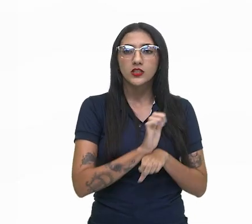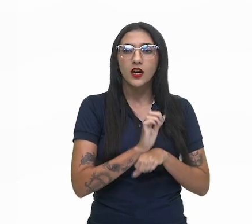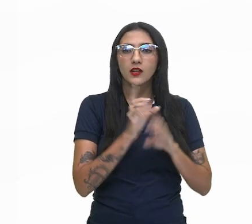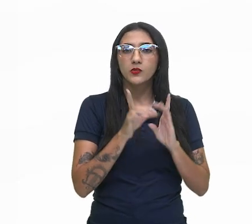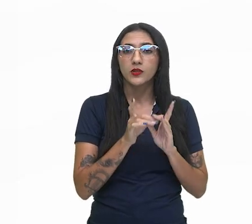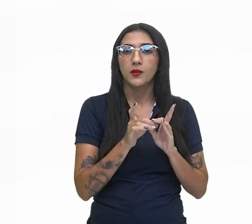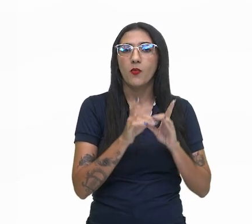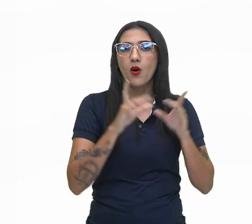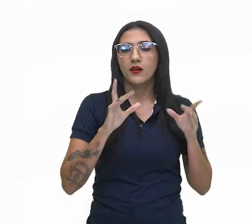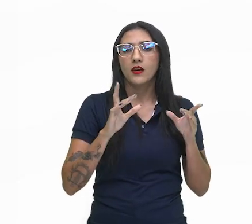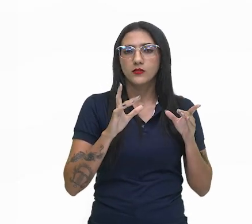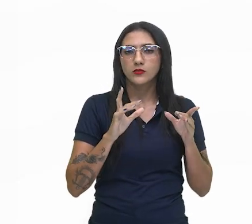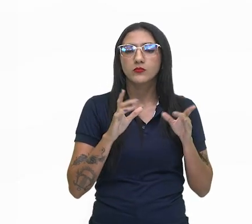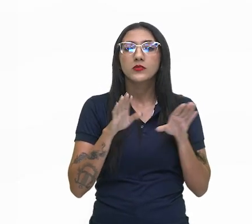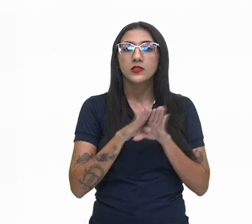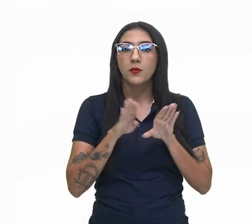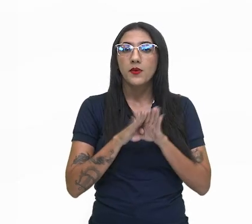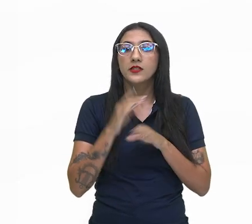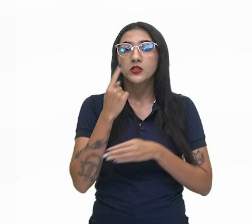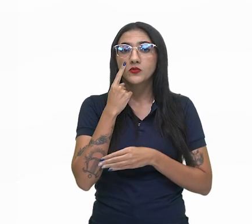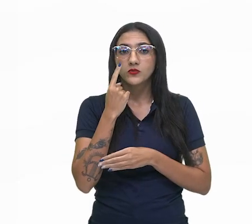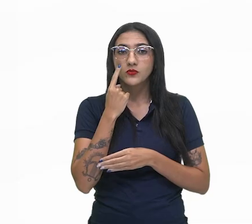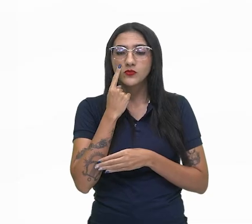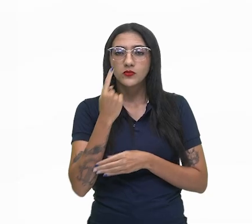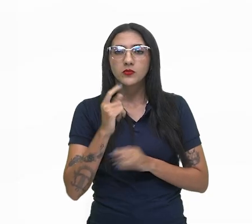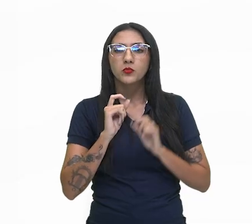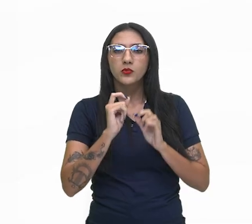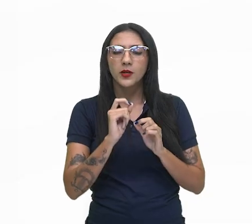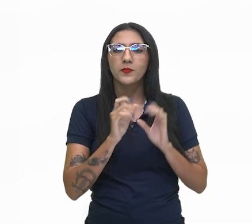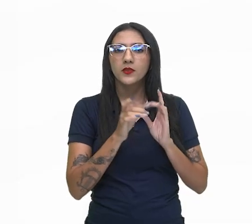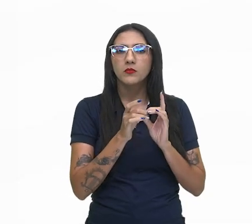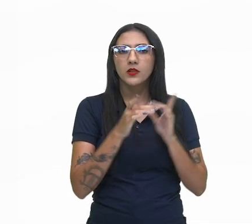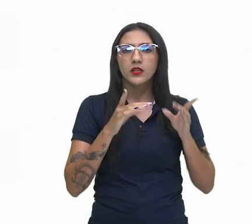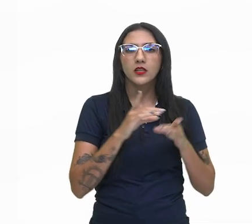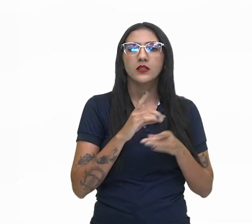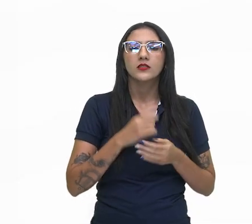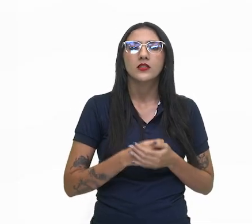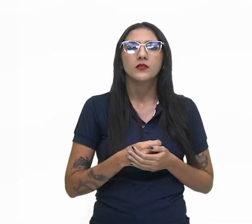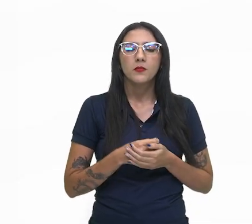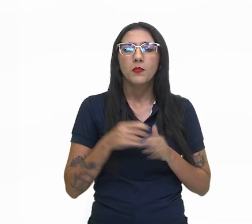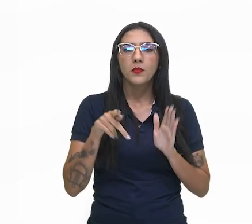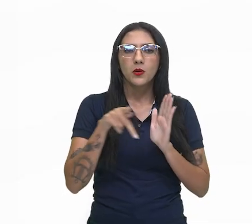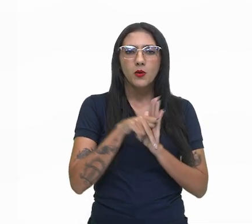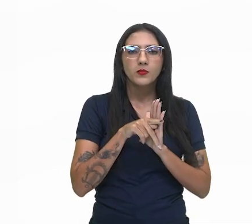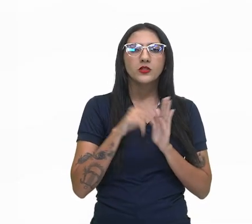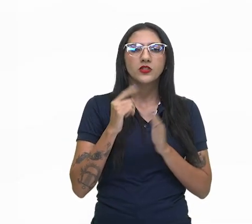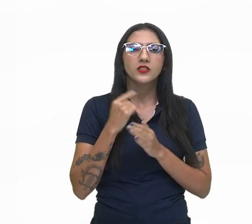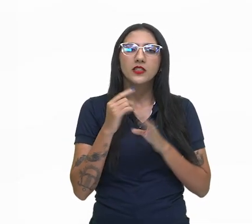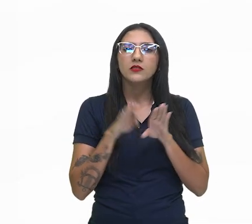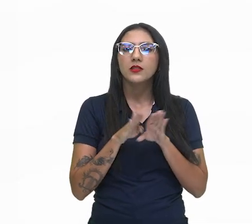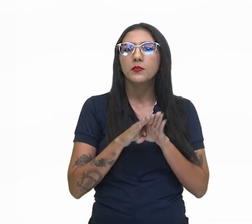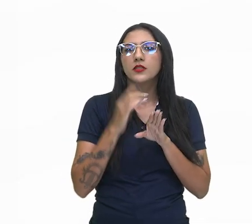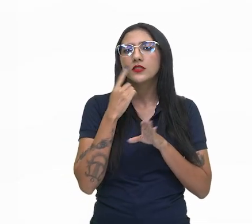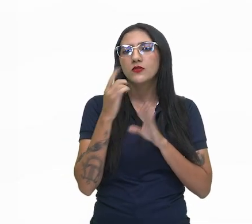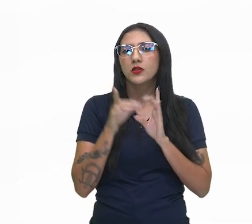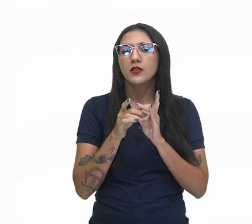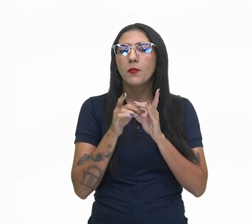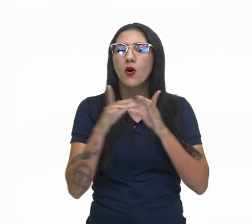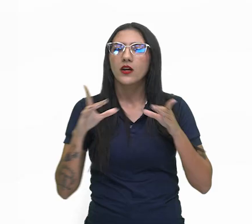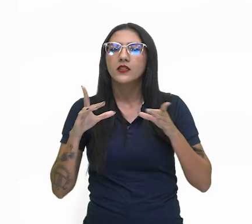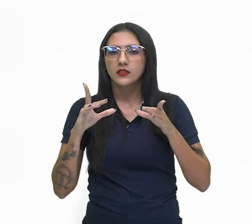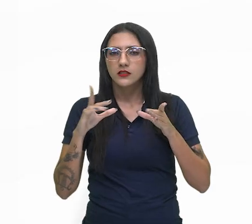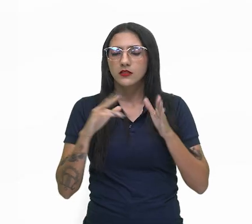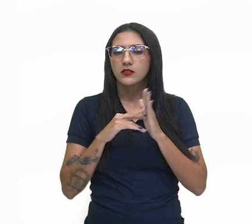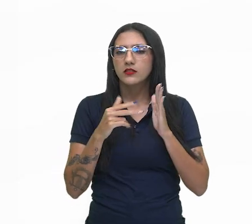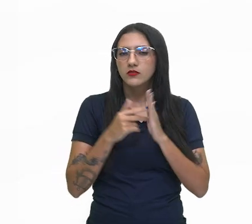direito. Nós vimos o que é Estado de direito, né? E nós vimos o que é democracia. Fizemos ali